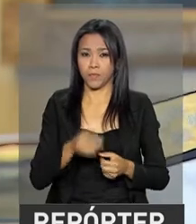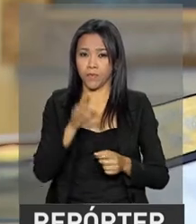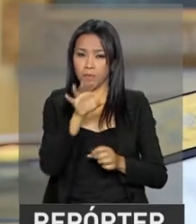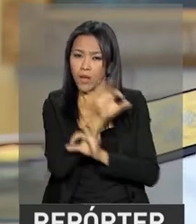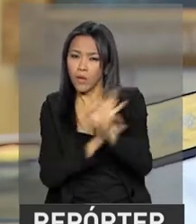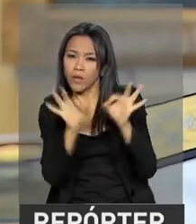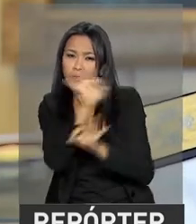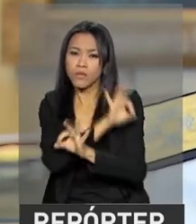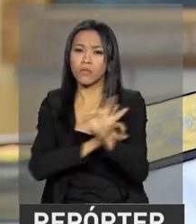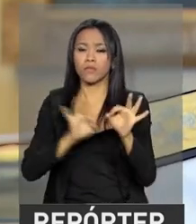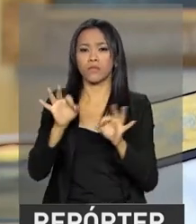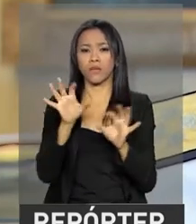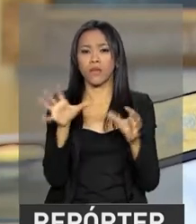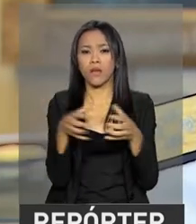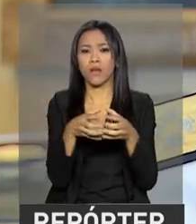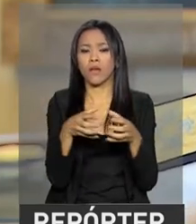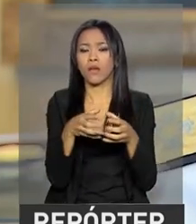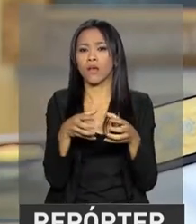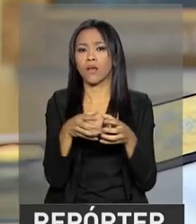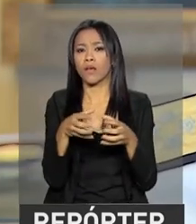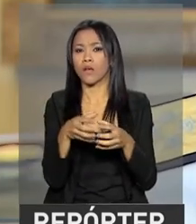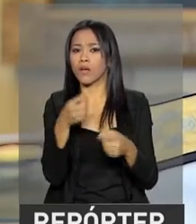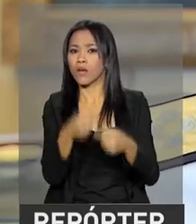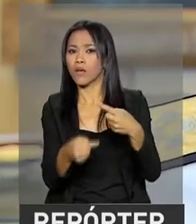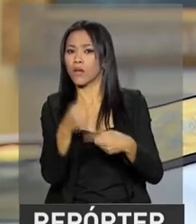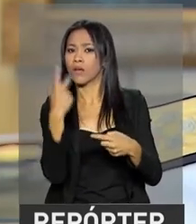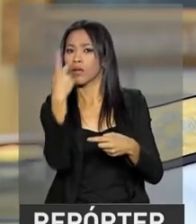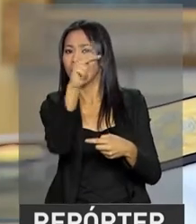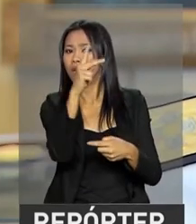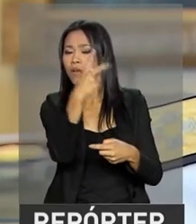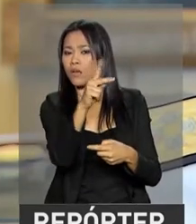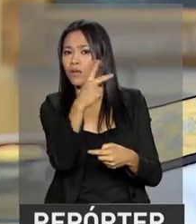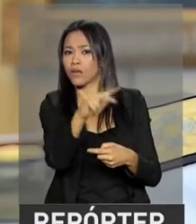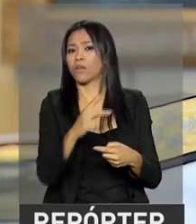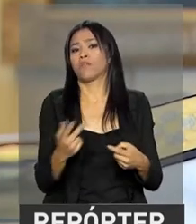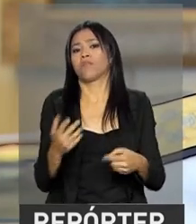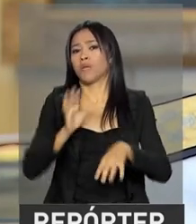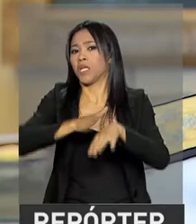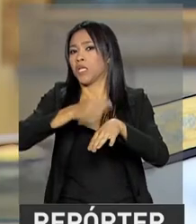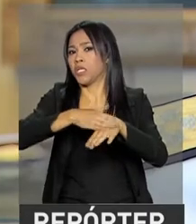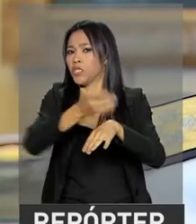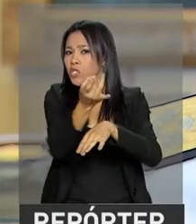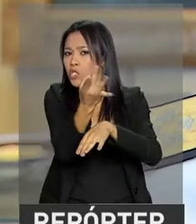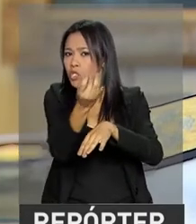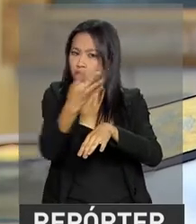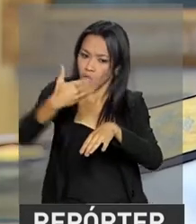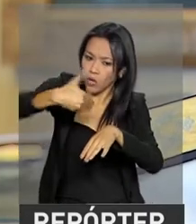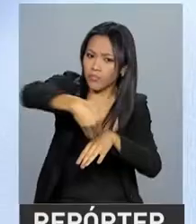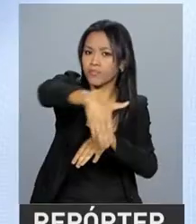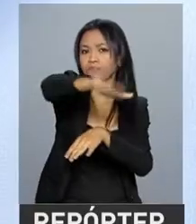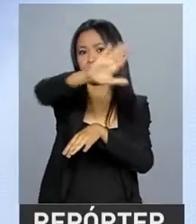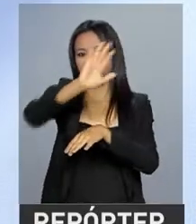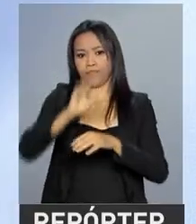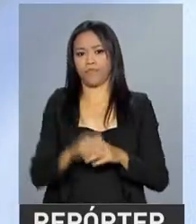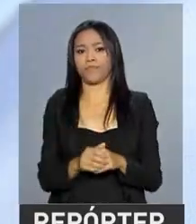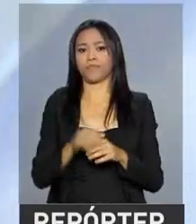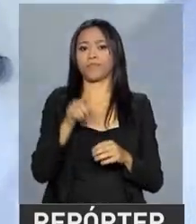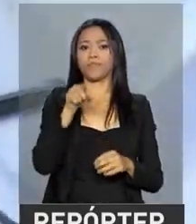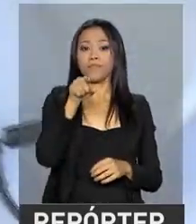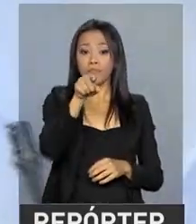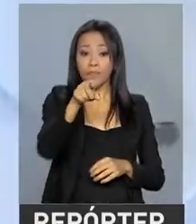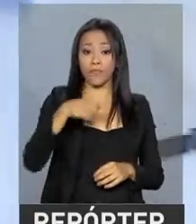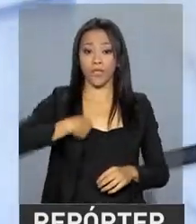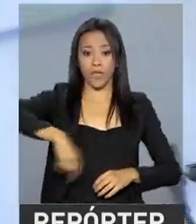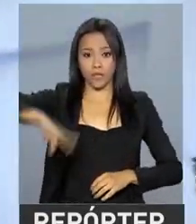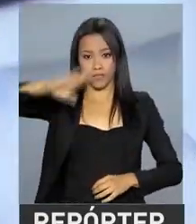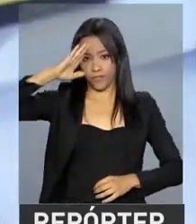país para sua reconstrução para caminhar com um pé nas próprias trabalhados o chefe do estado maior